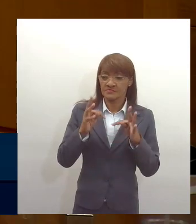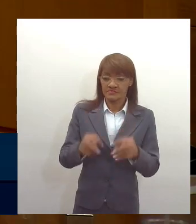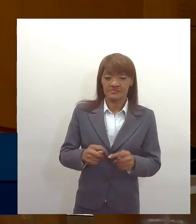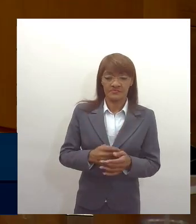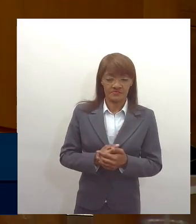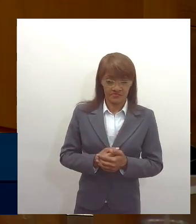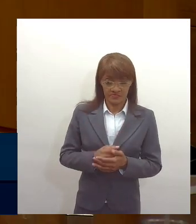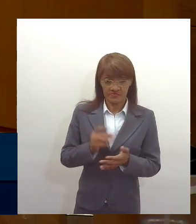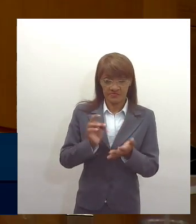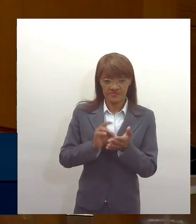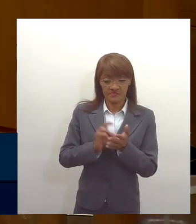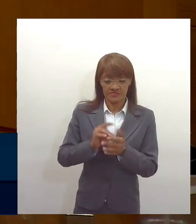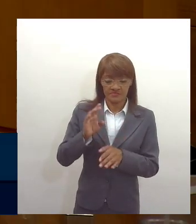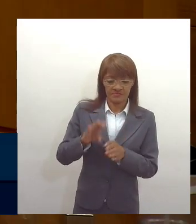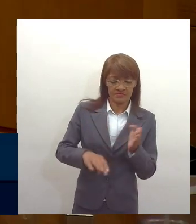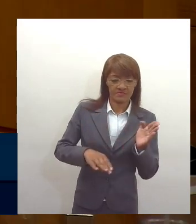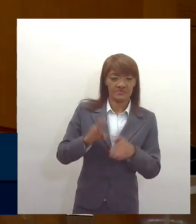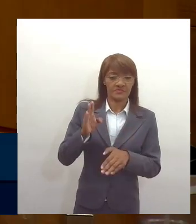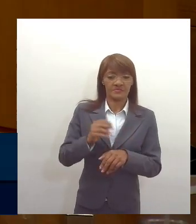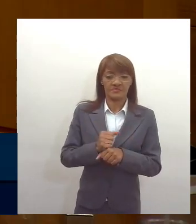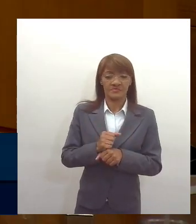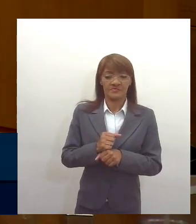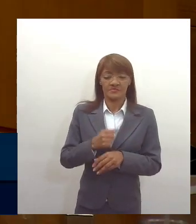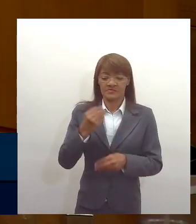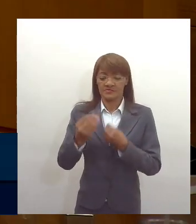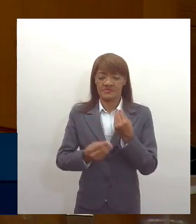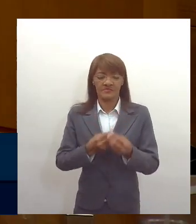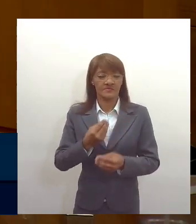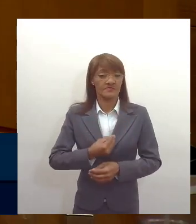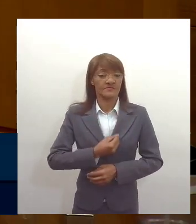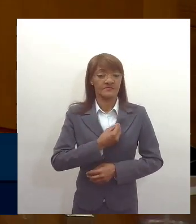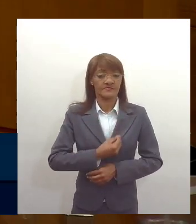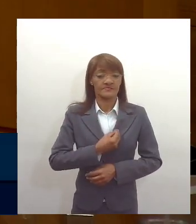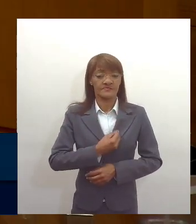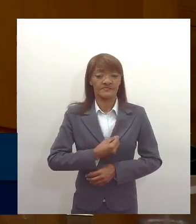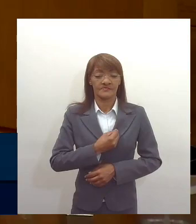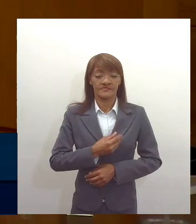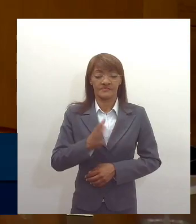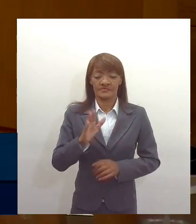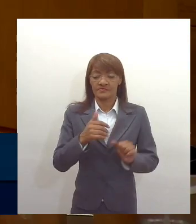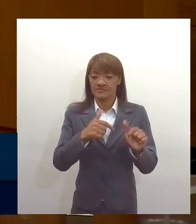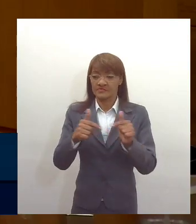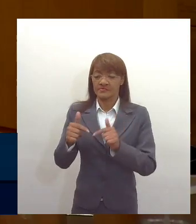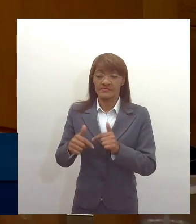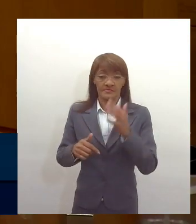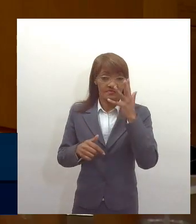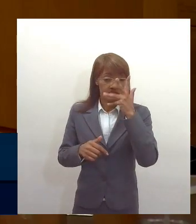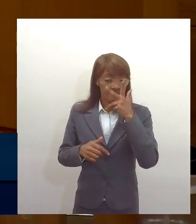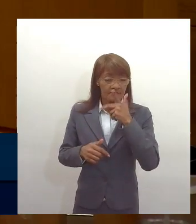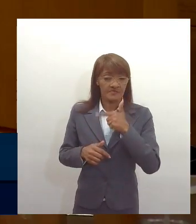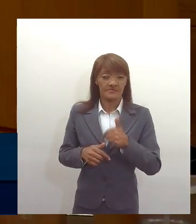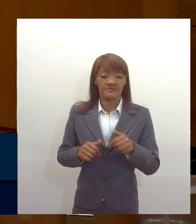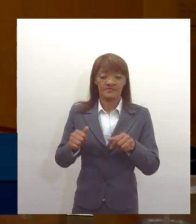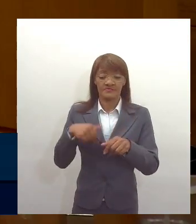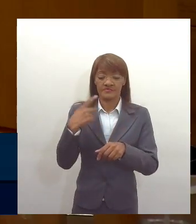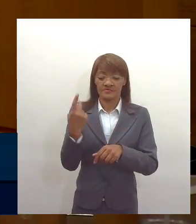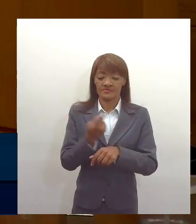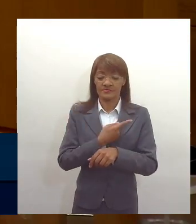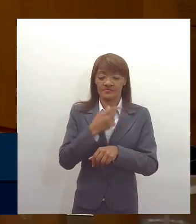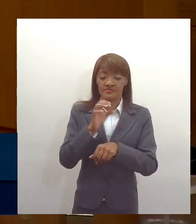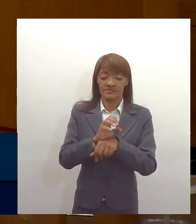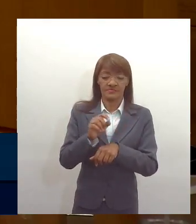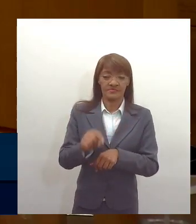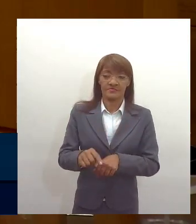de sobrevivência e que faz um trabalho belíssimo em todo o nosso estado. É isso, senhor presidente, meu muito obrigada.